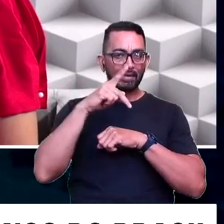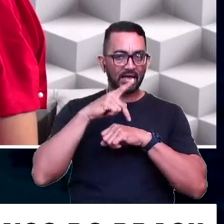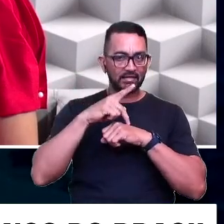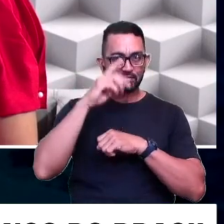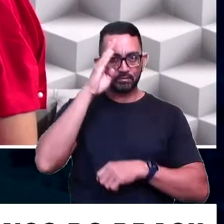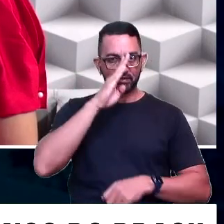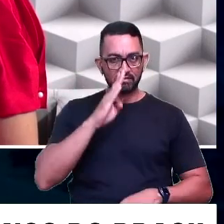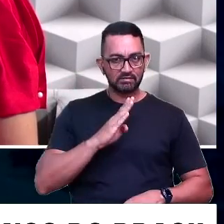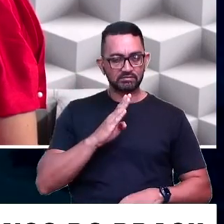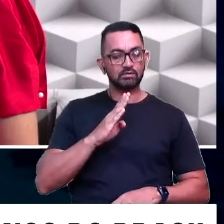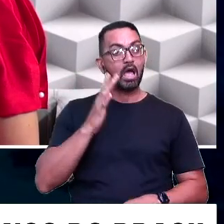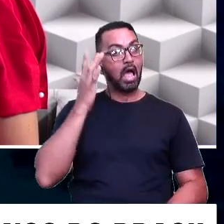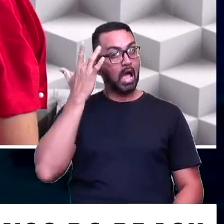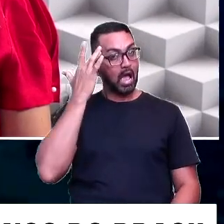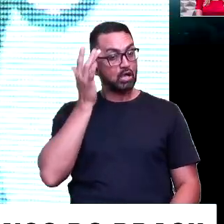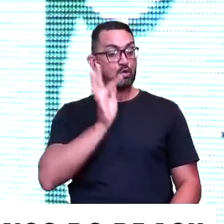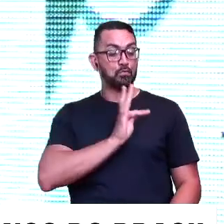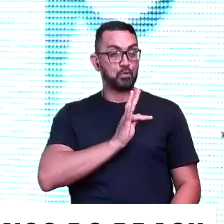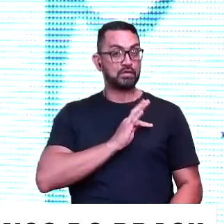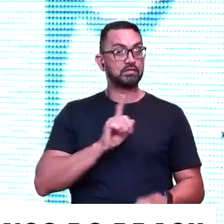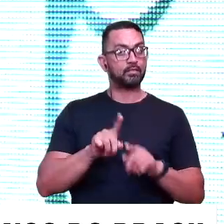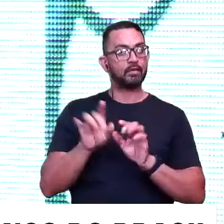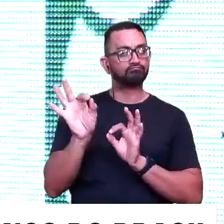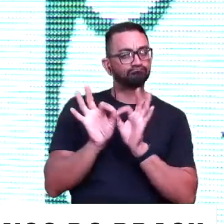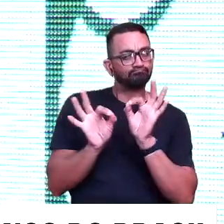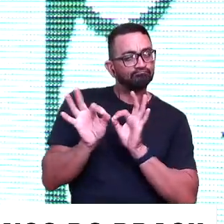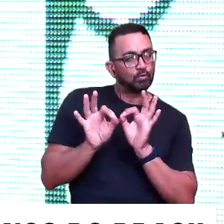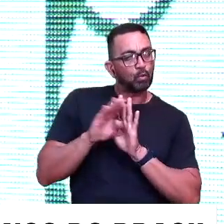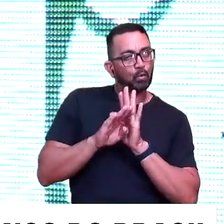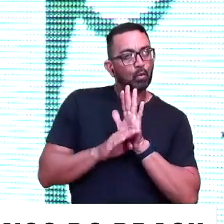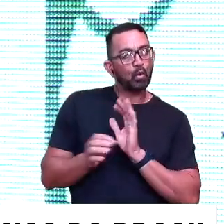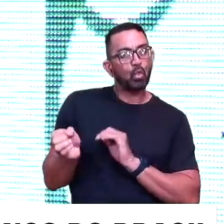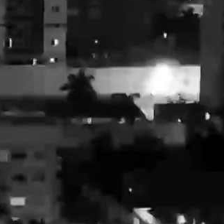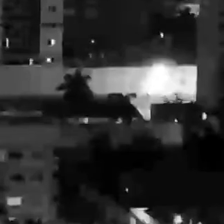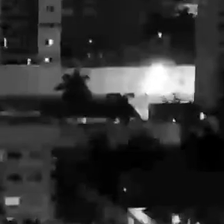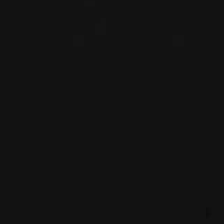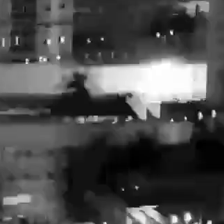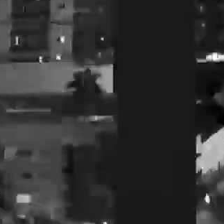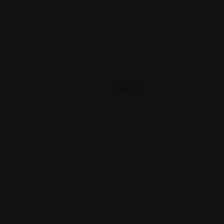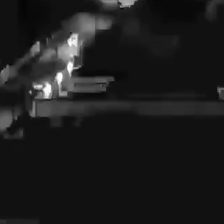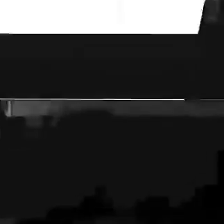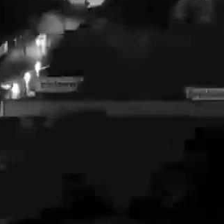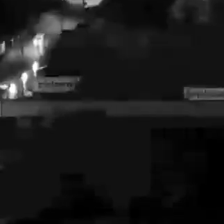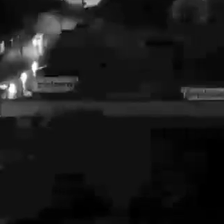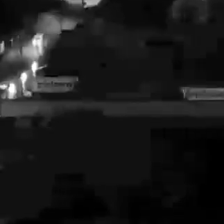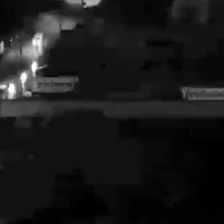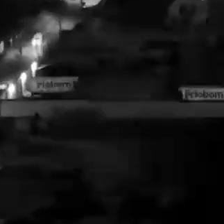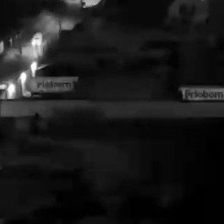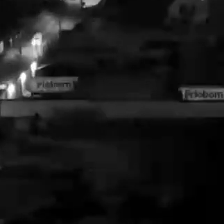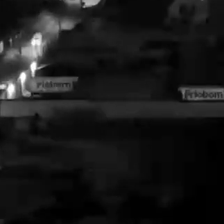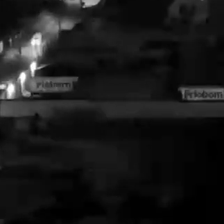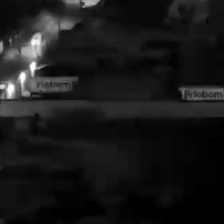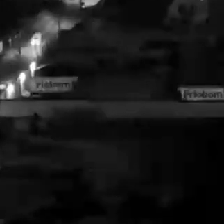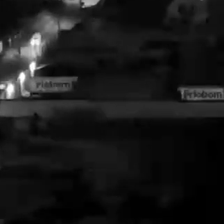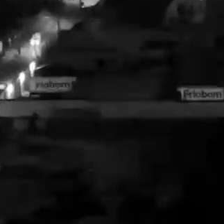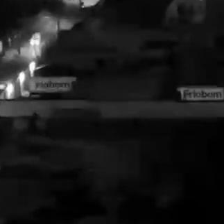país, Mônica. É o que acredita a polícia também, que ele estaria ainda planejando novos crimes. Imperatriz Online.